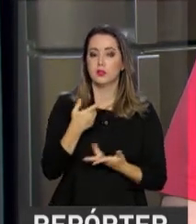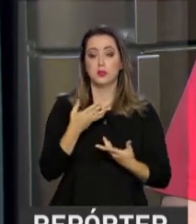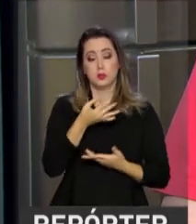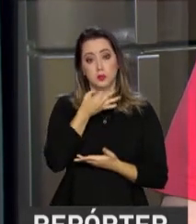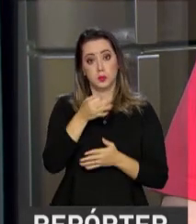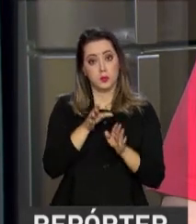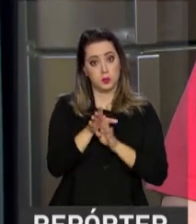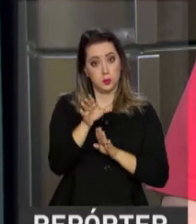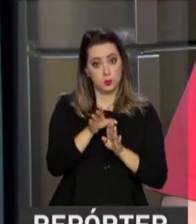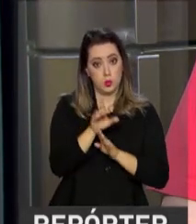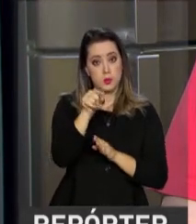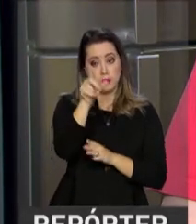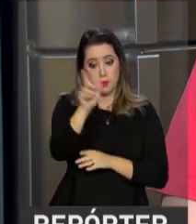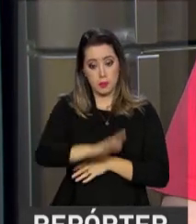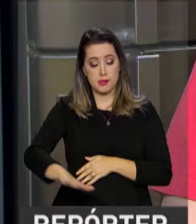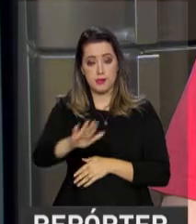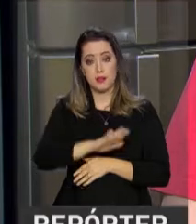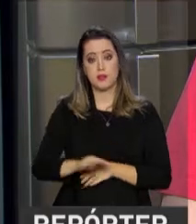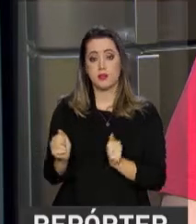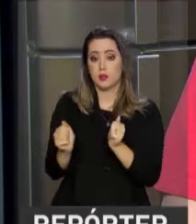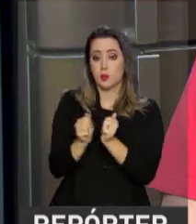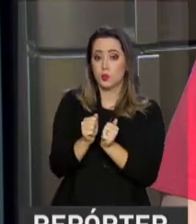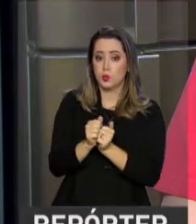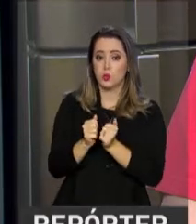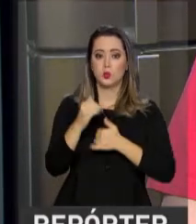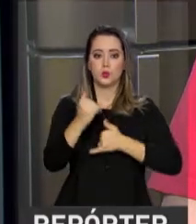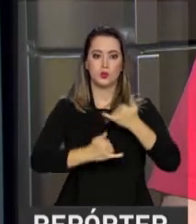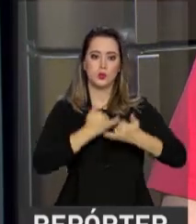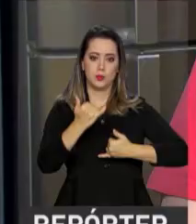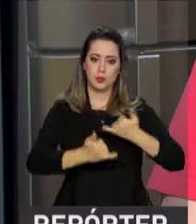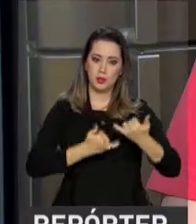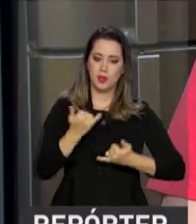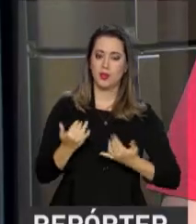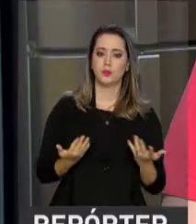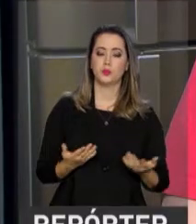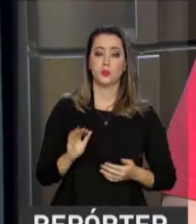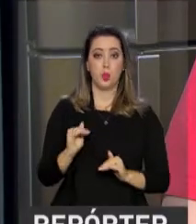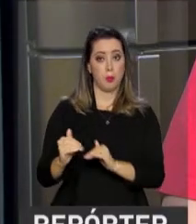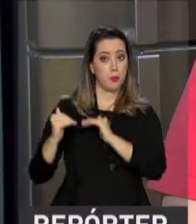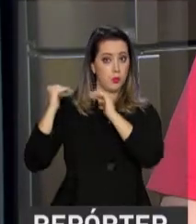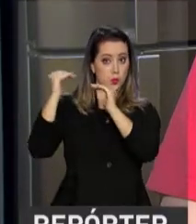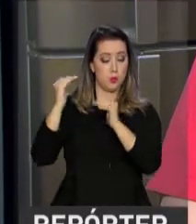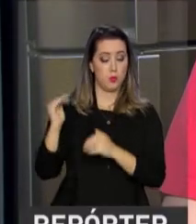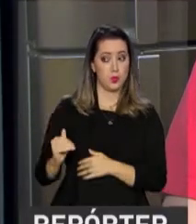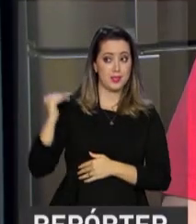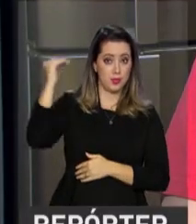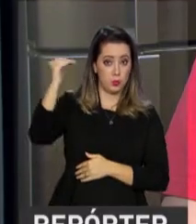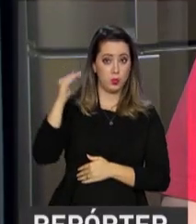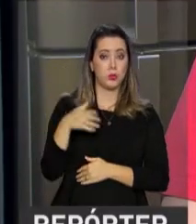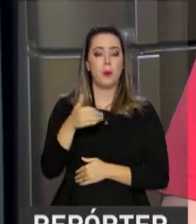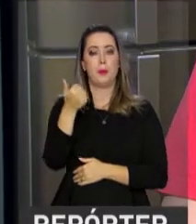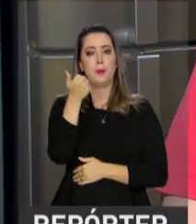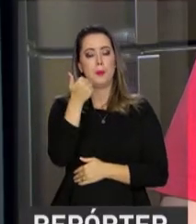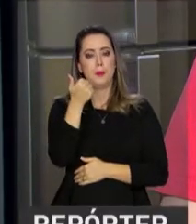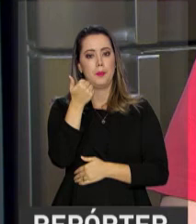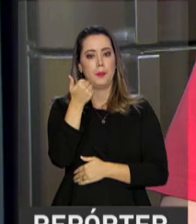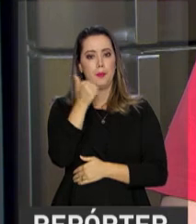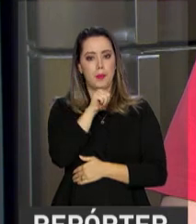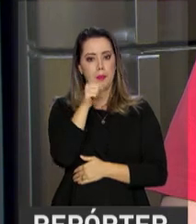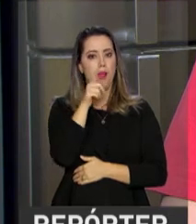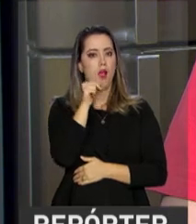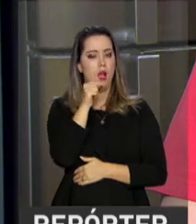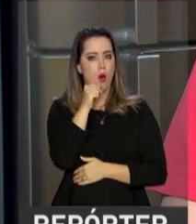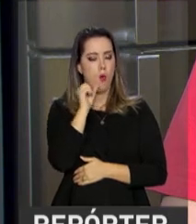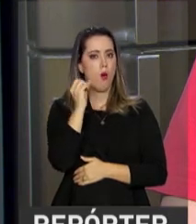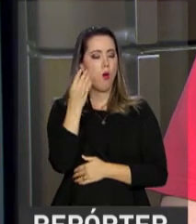dica aí para as mães que estão levando a molecada para a folia, né? Para os adultos, não deixar de beber a água ou